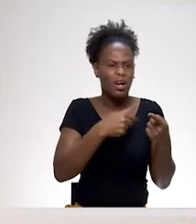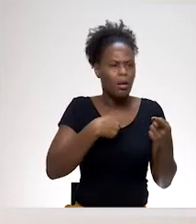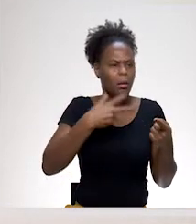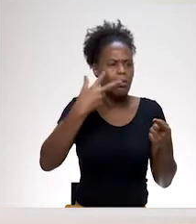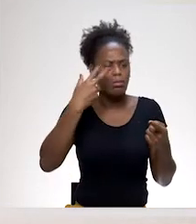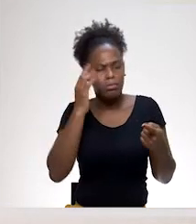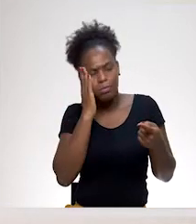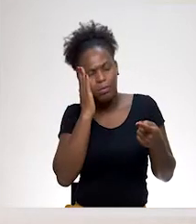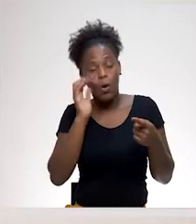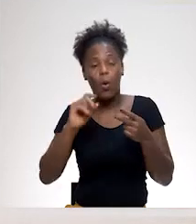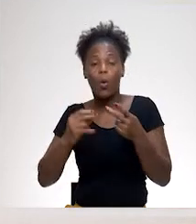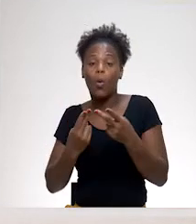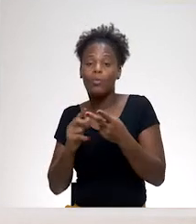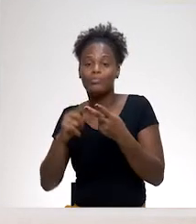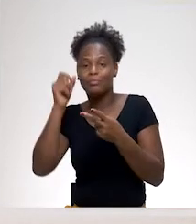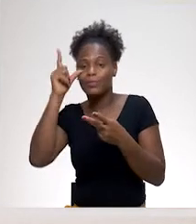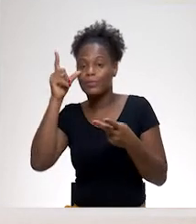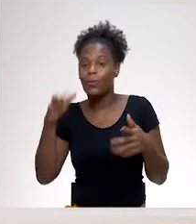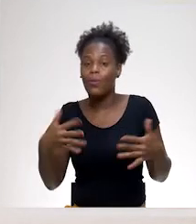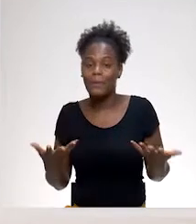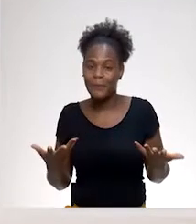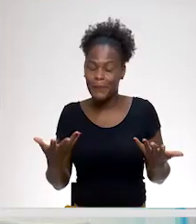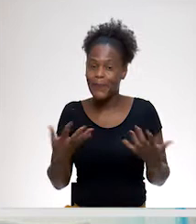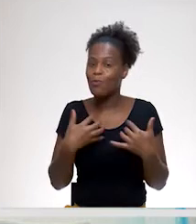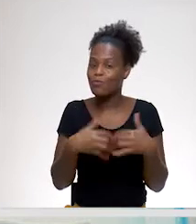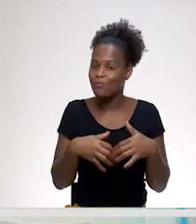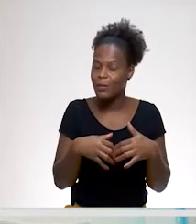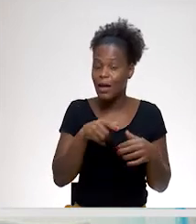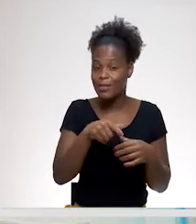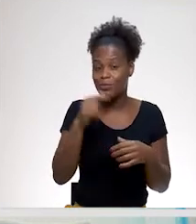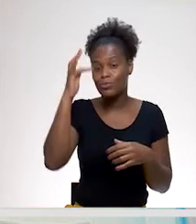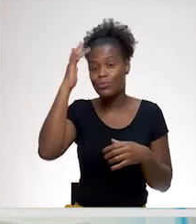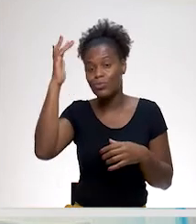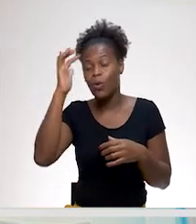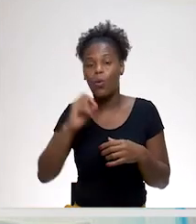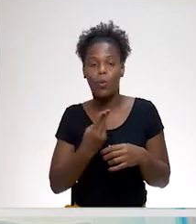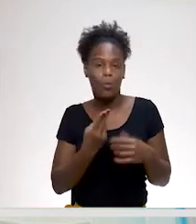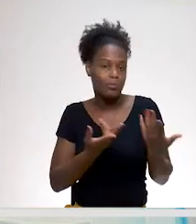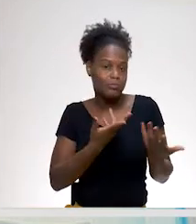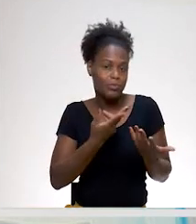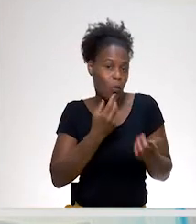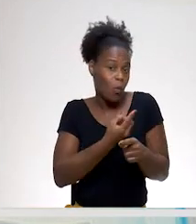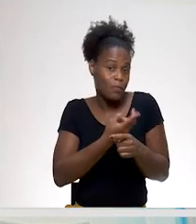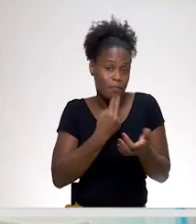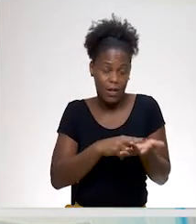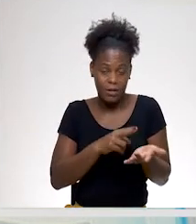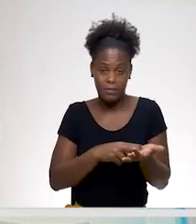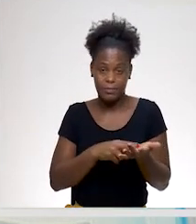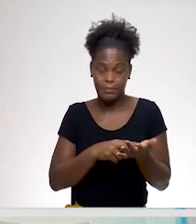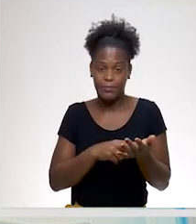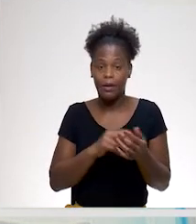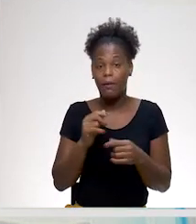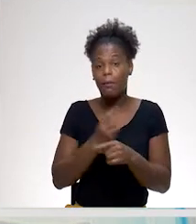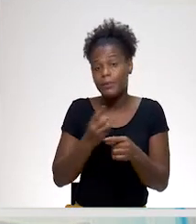Será que estamos dormindo ou estamos acordados? Trata-se de um sonho ou de uma